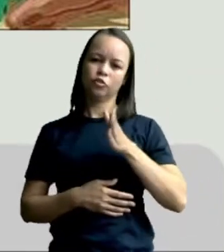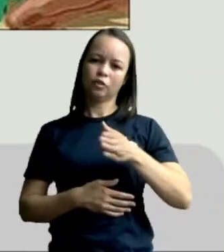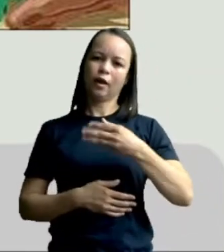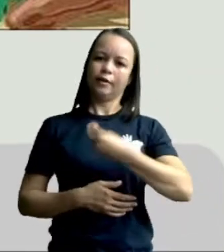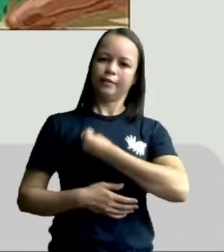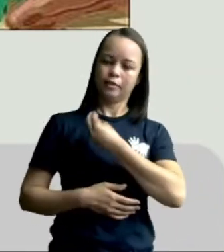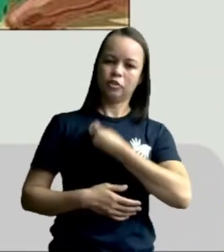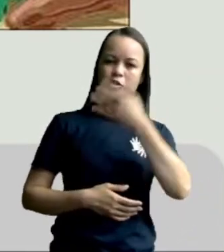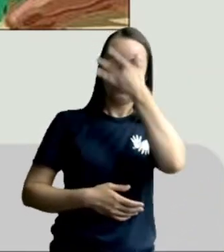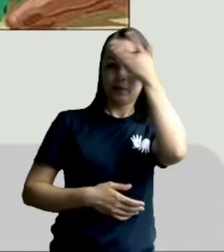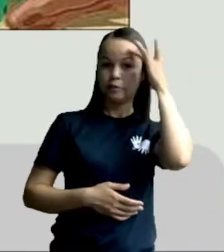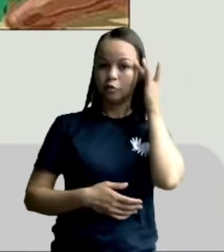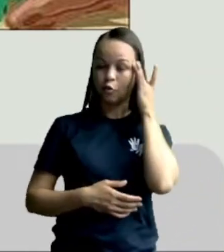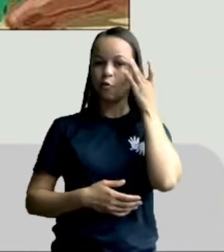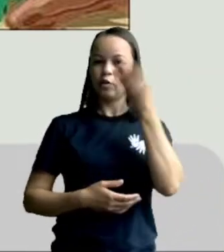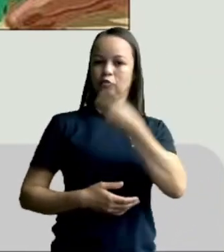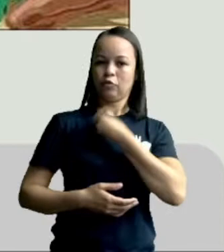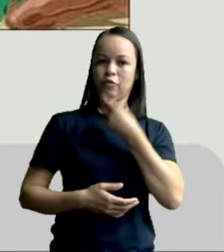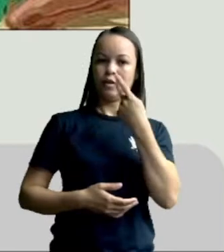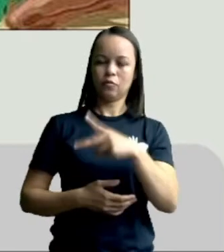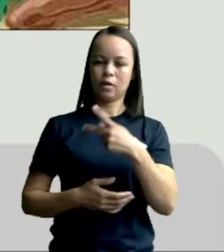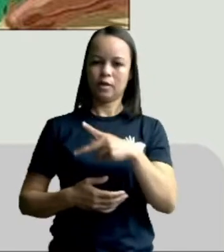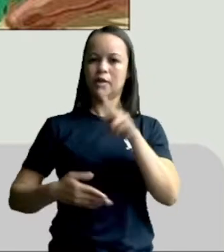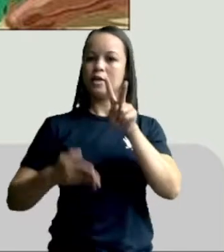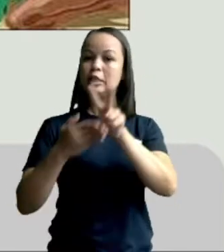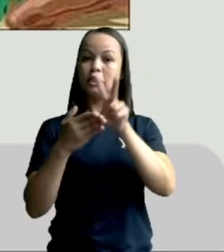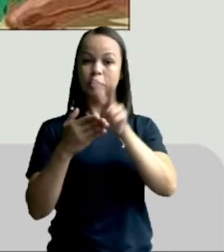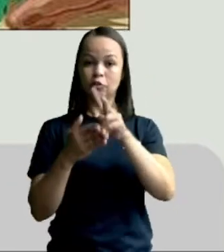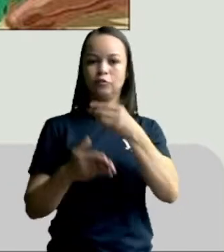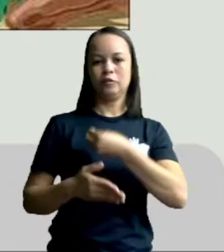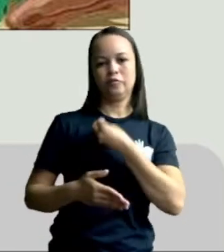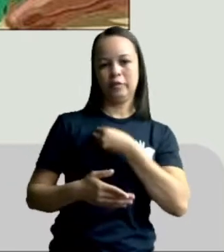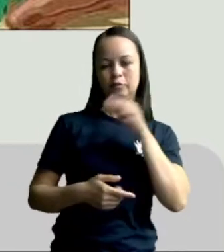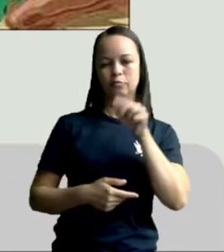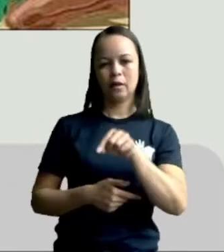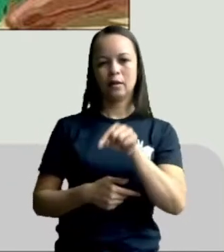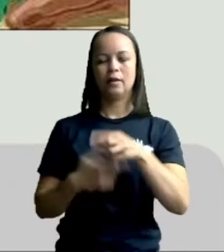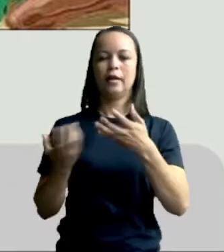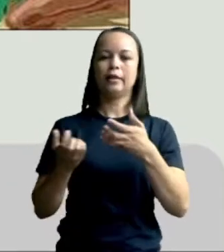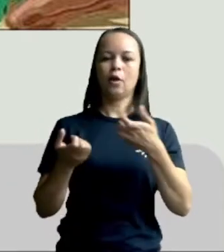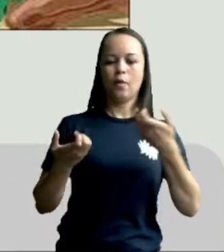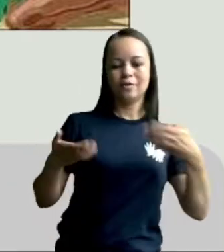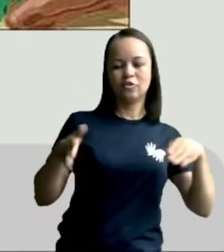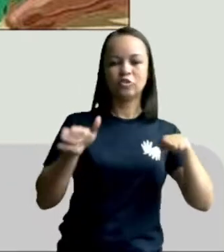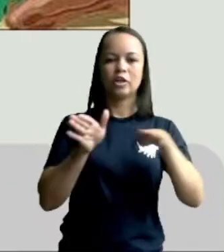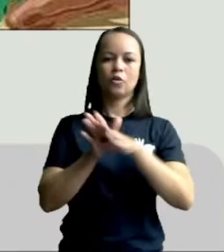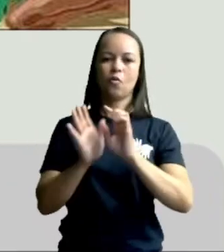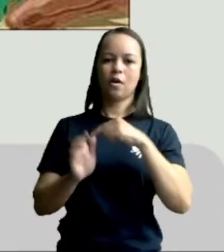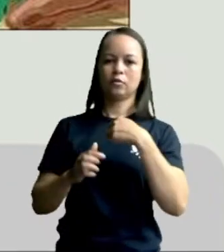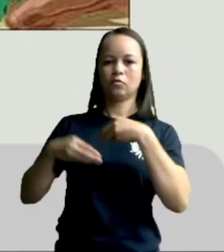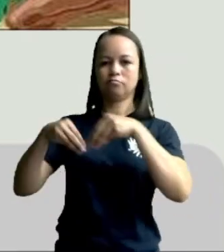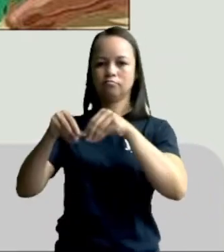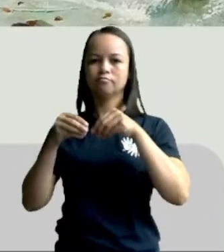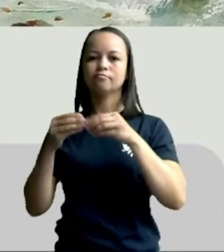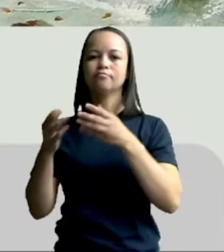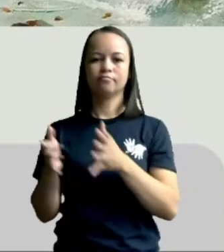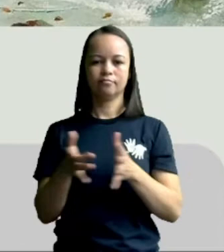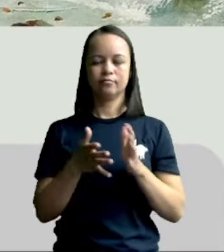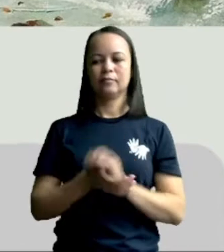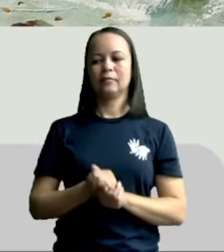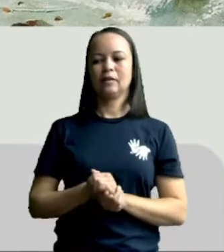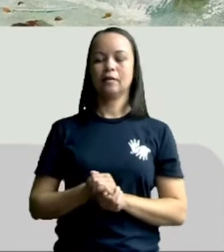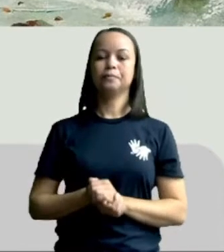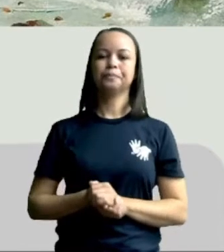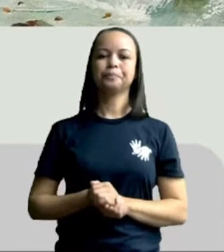tá certo? Então, ele não descobriu, ele chegou às nossas terras, tá certo? Vamos lá? Vamos